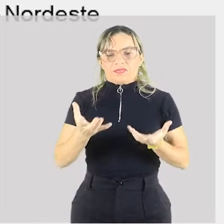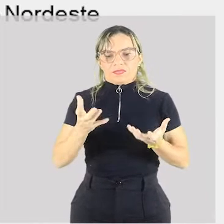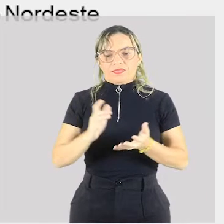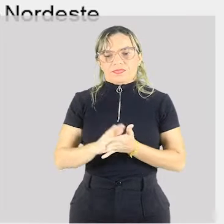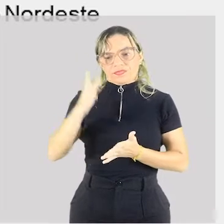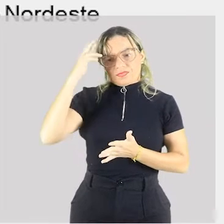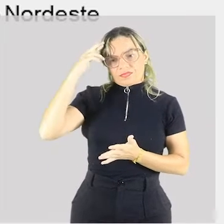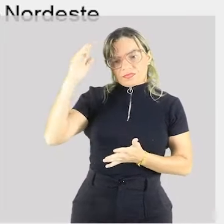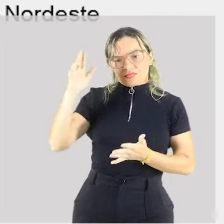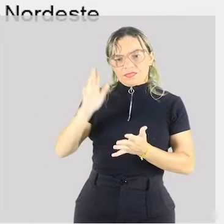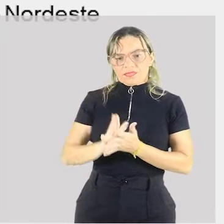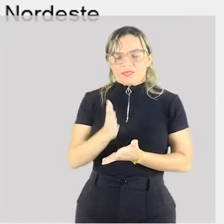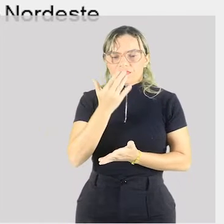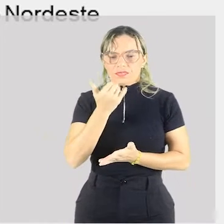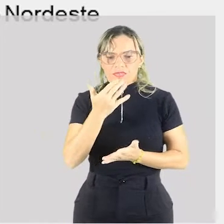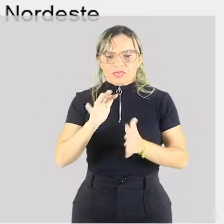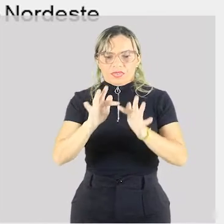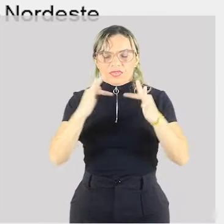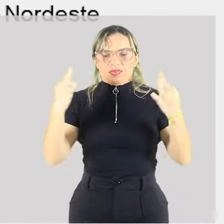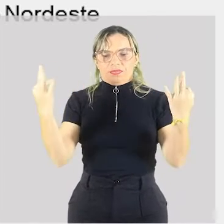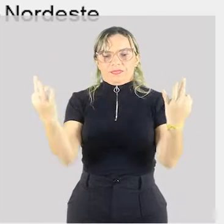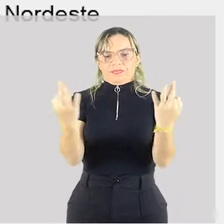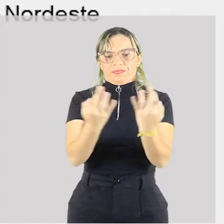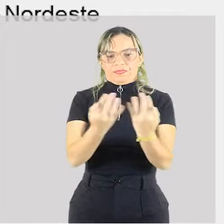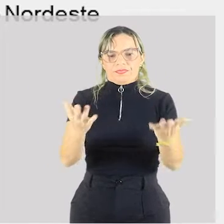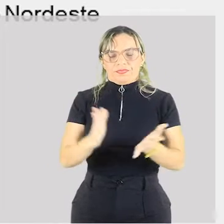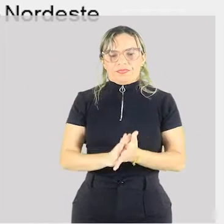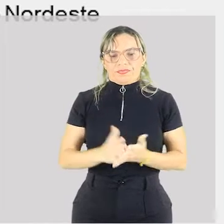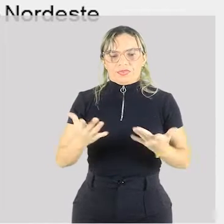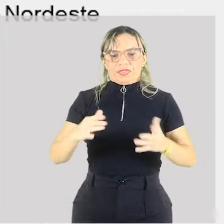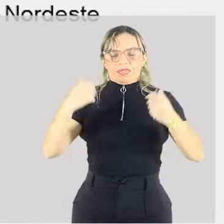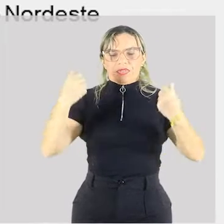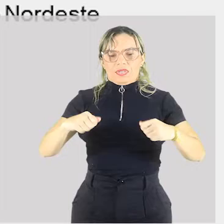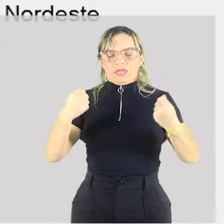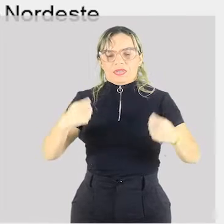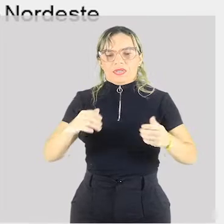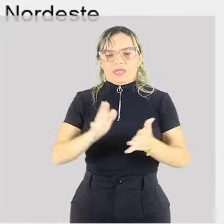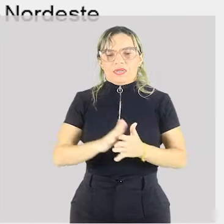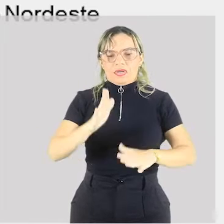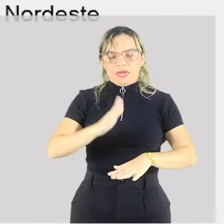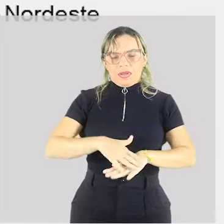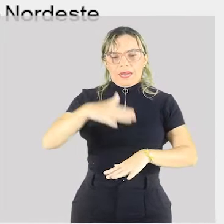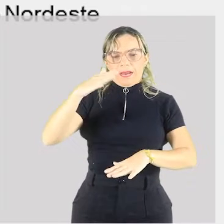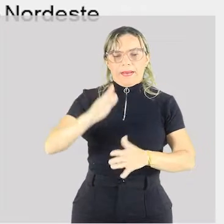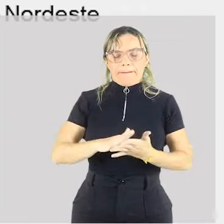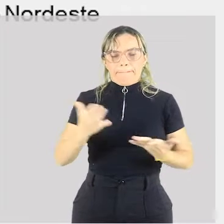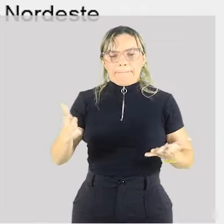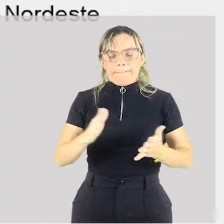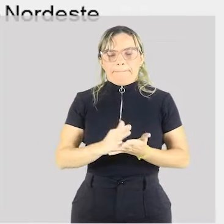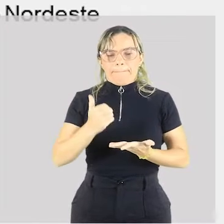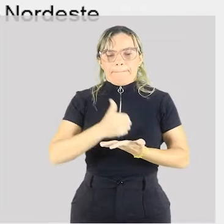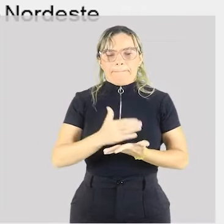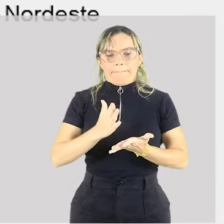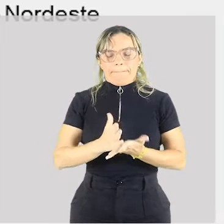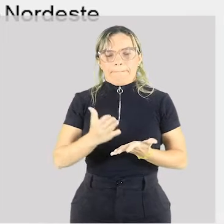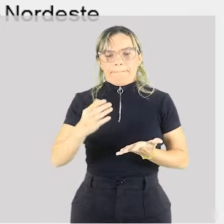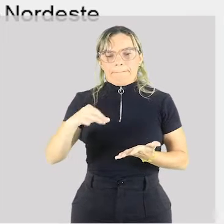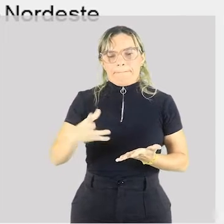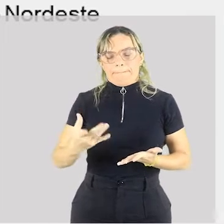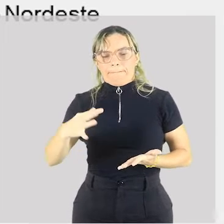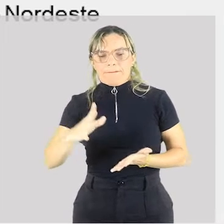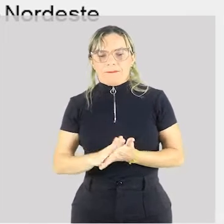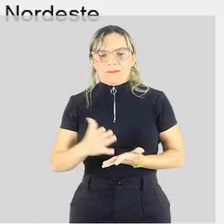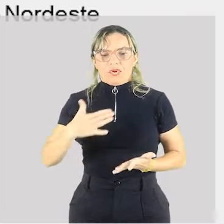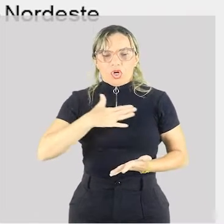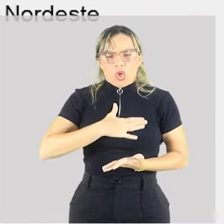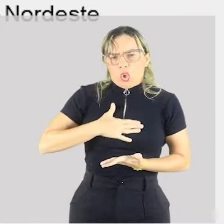senhor e dos seus familiares. Ele precisava, muitas das vezes, ele servia bolo para os seus compadres, e ele